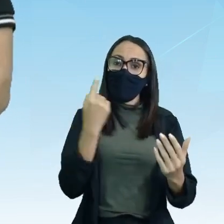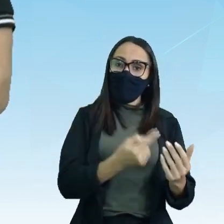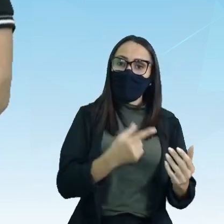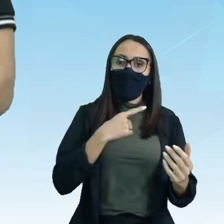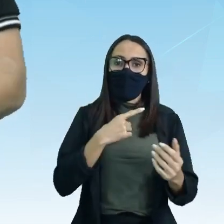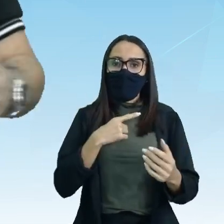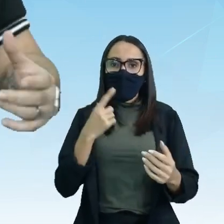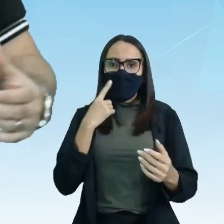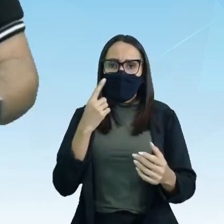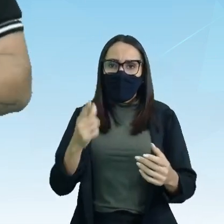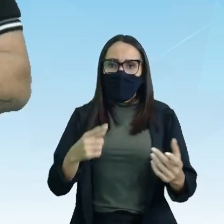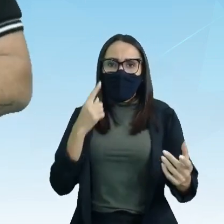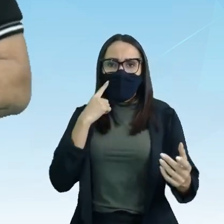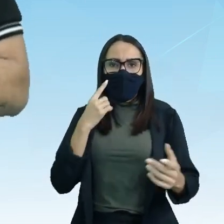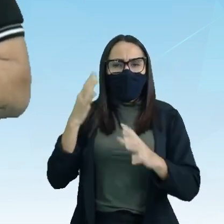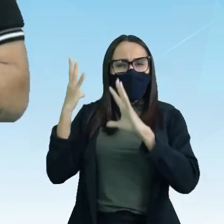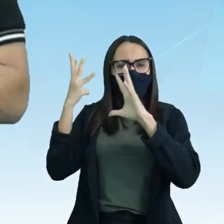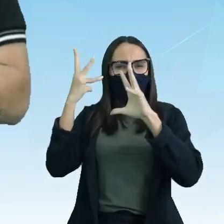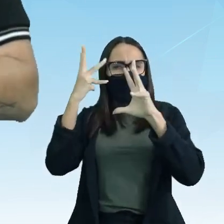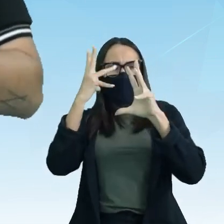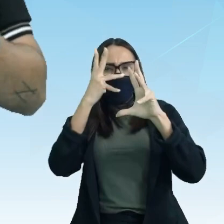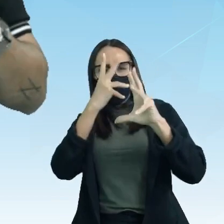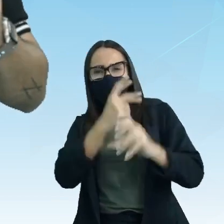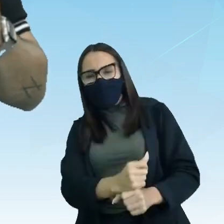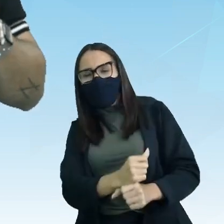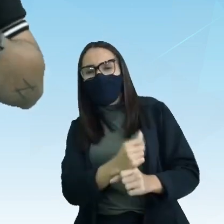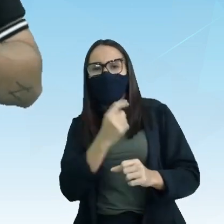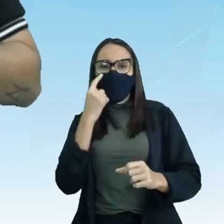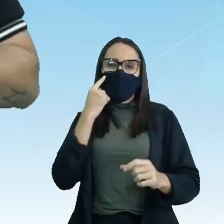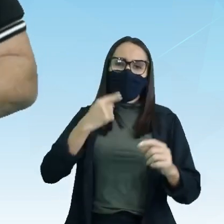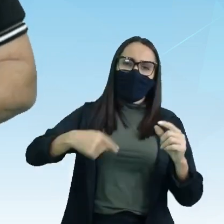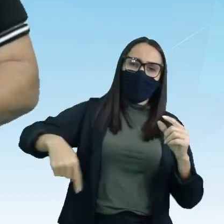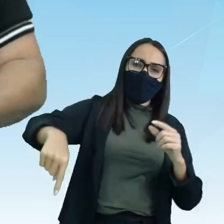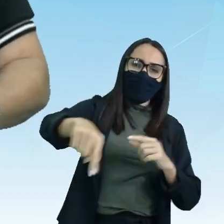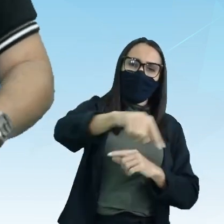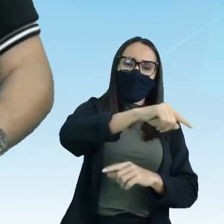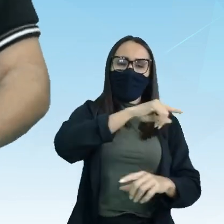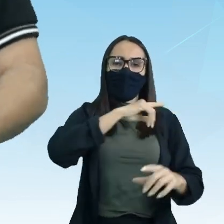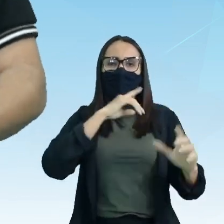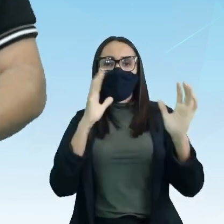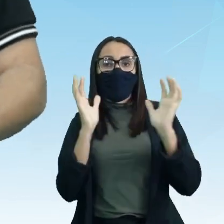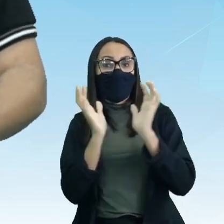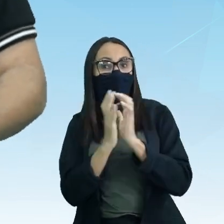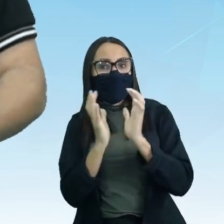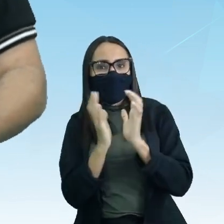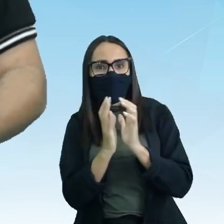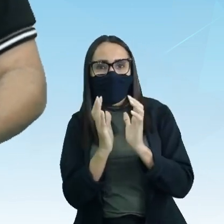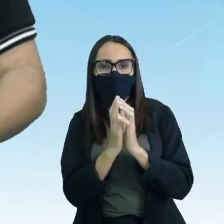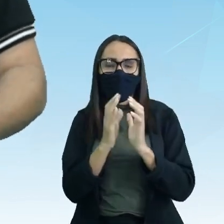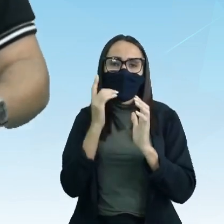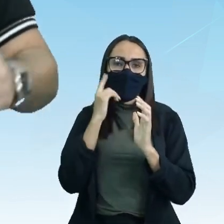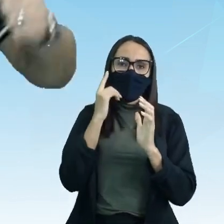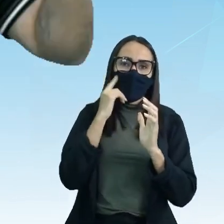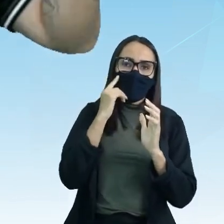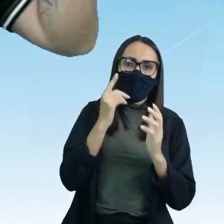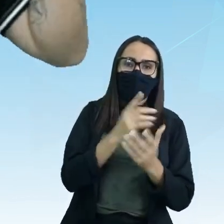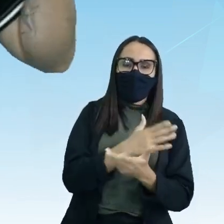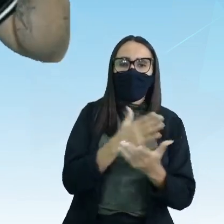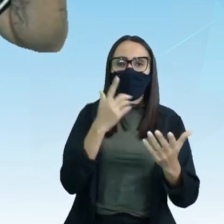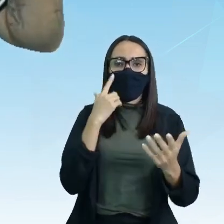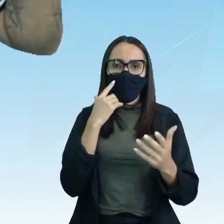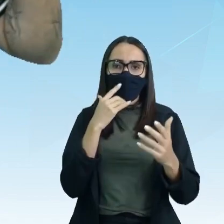gente vai dar uma volta do Recife, vamos dar uma volta, vamos continuar aquela volta dos mercados do Recife, porque nós